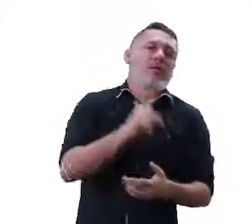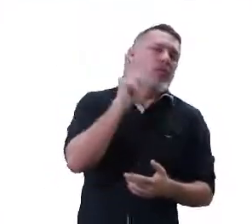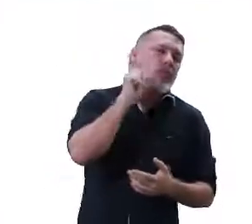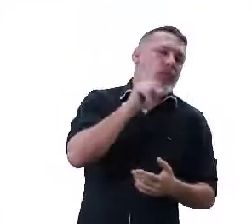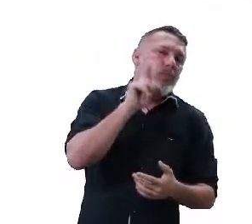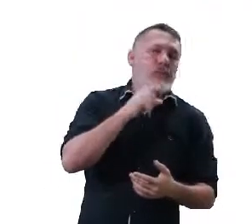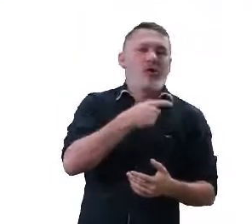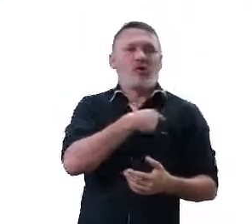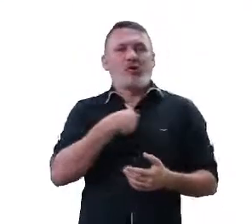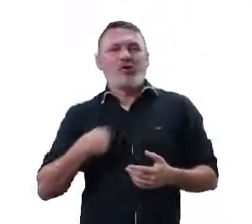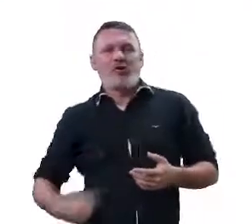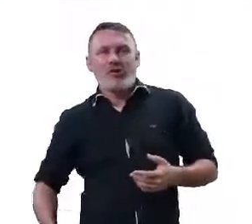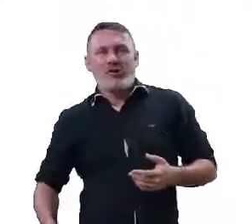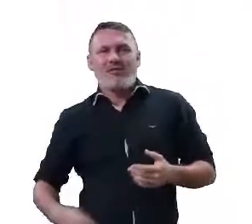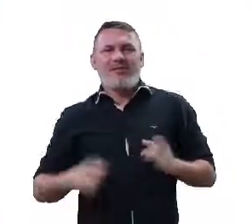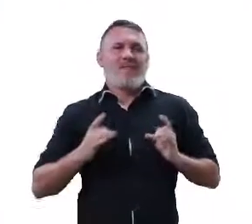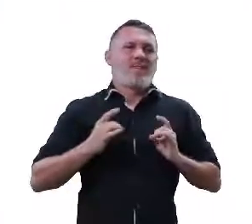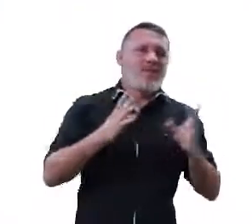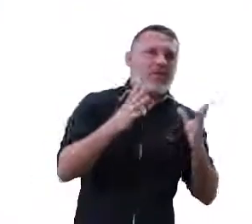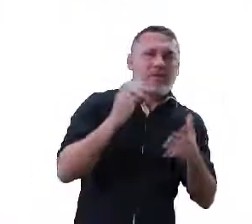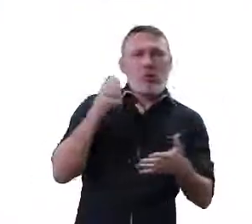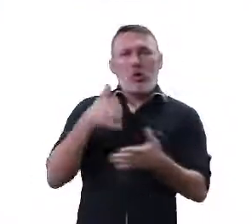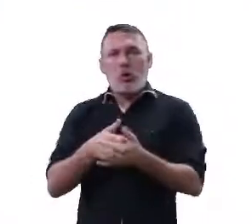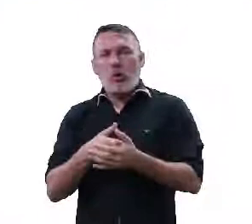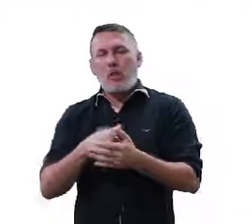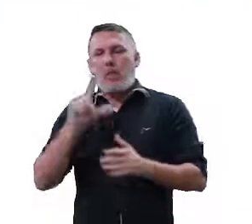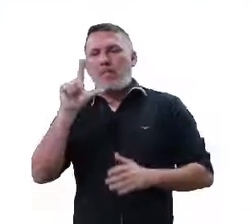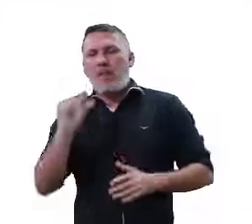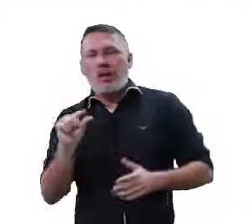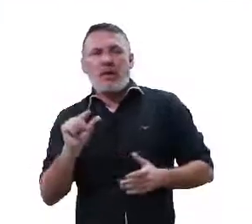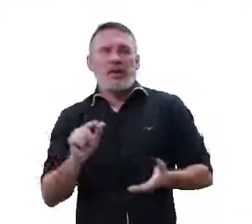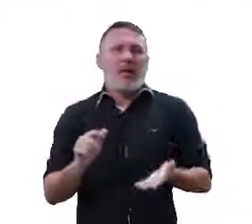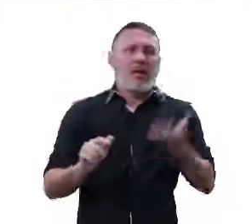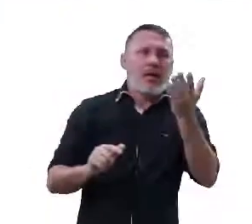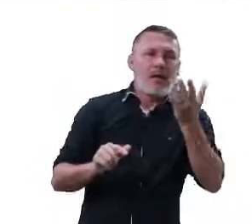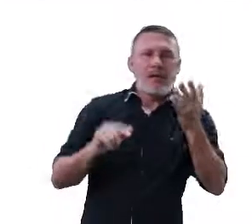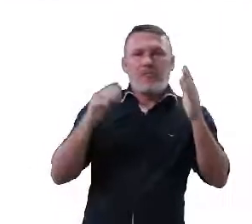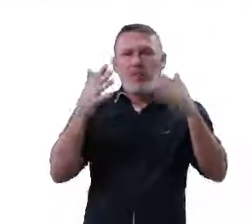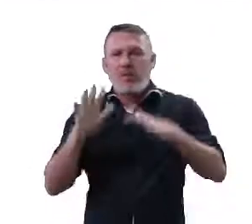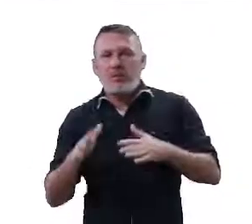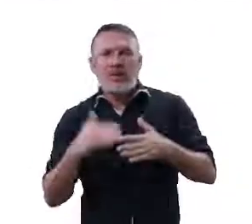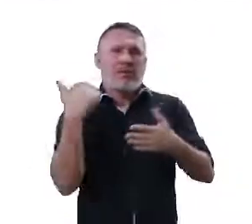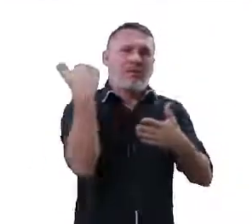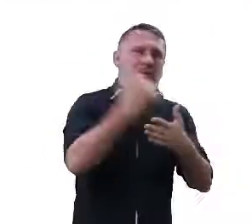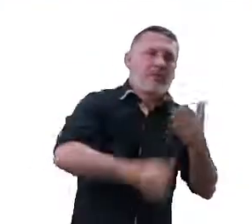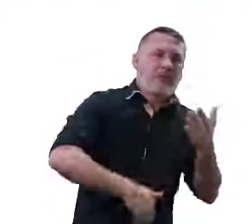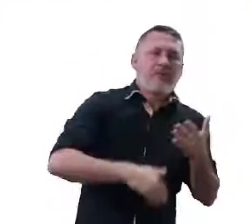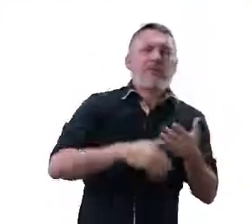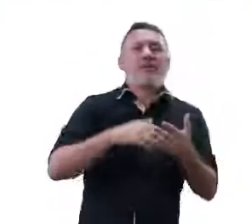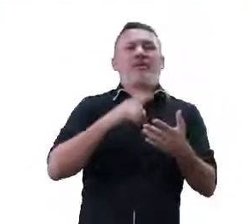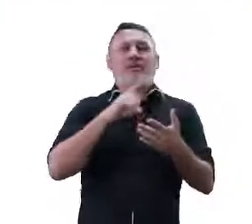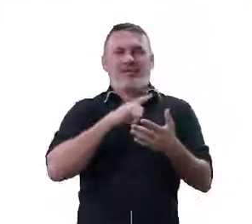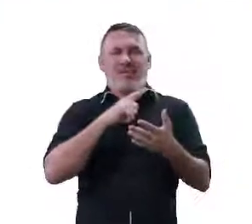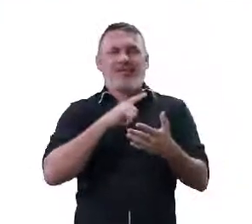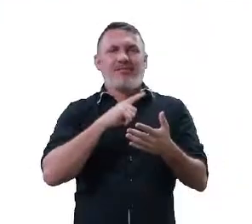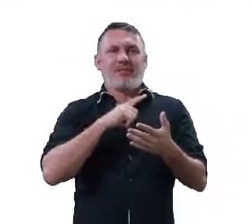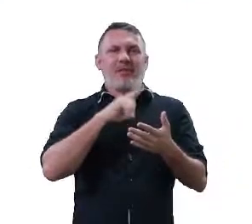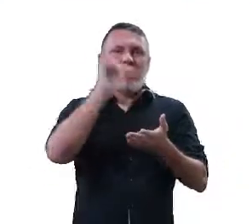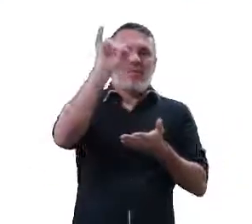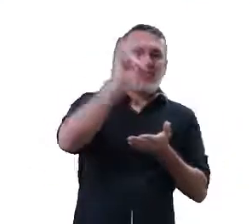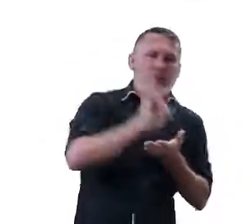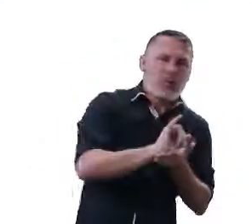embate feroz sobre questão de mercados, de organização de trabalho, questões econômicas, de exportação e